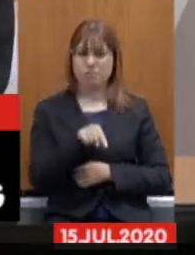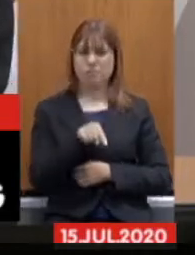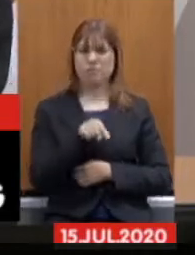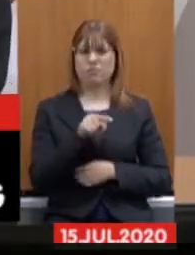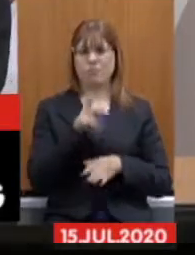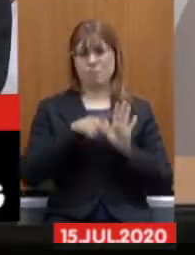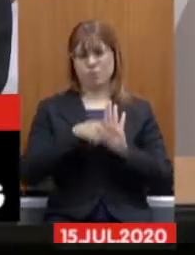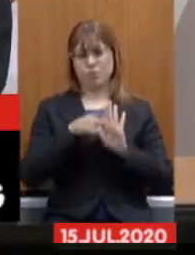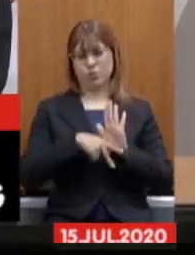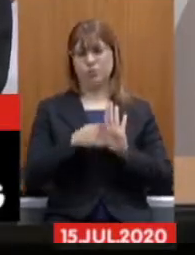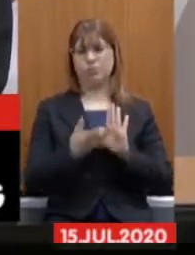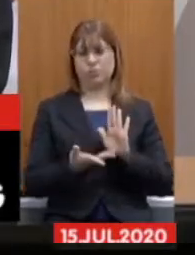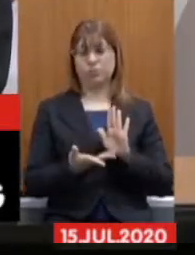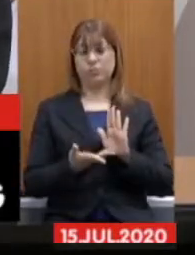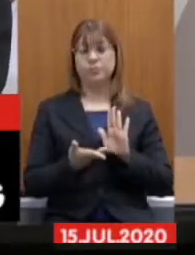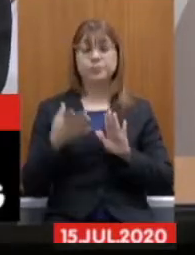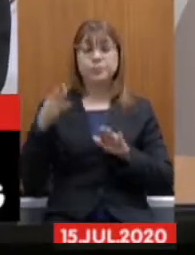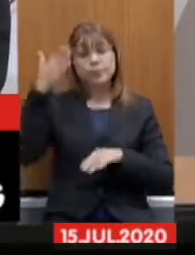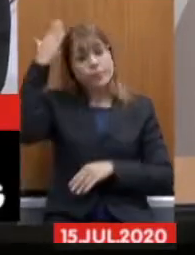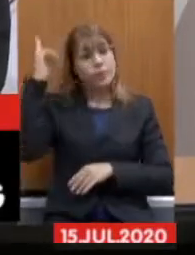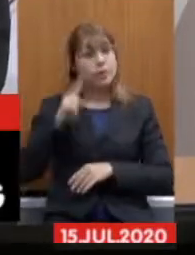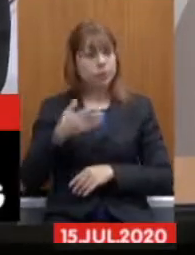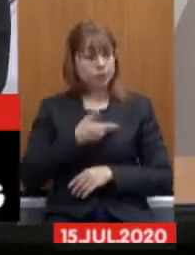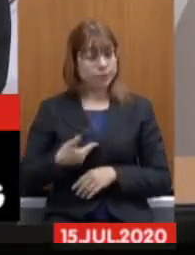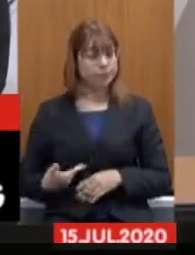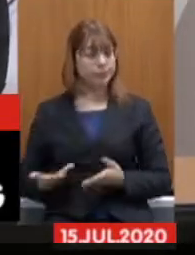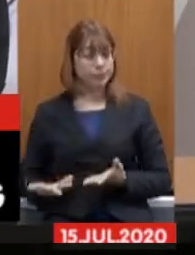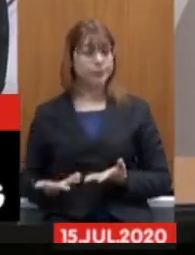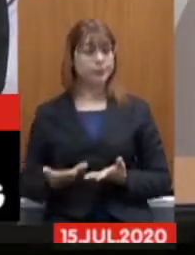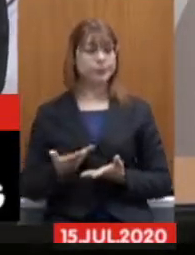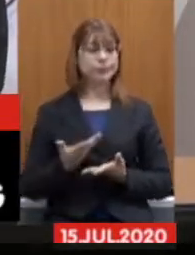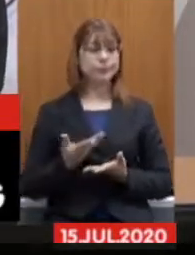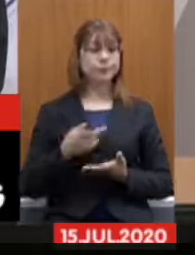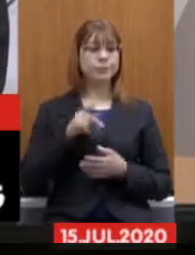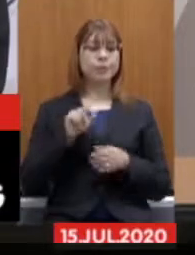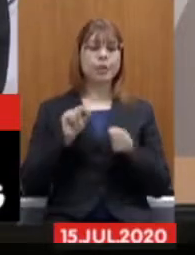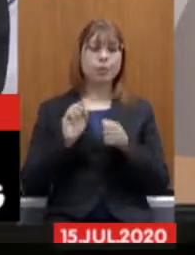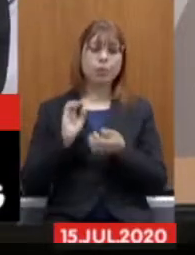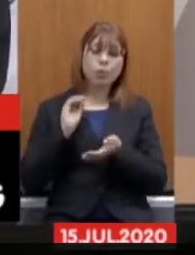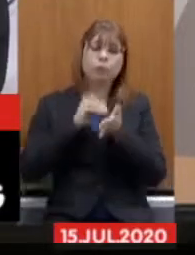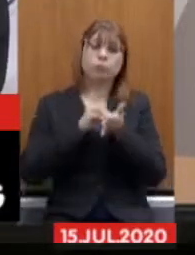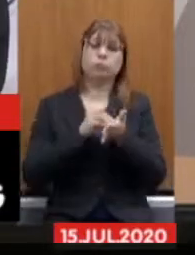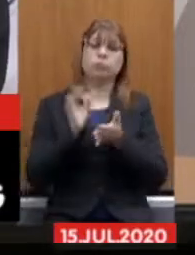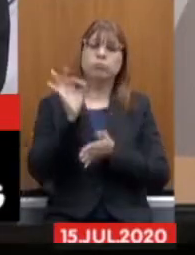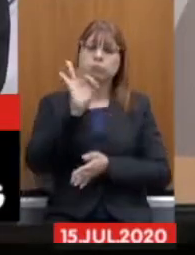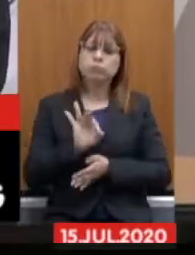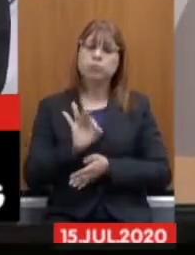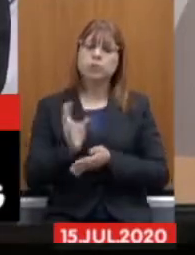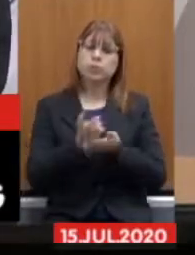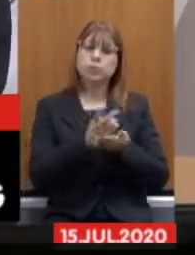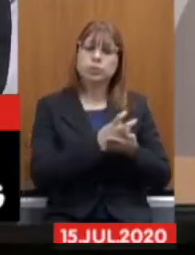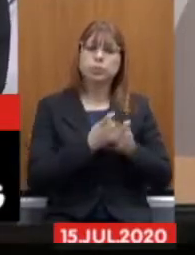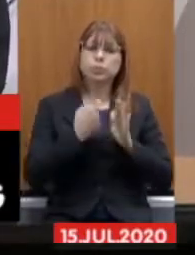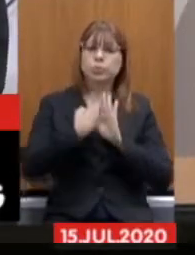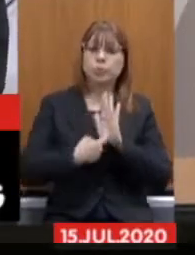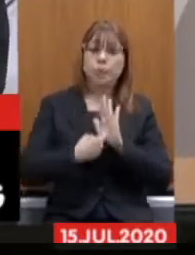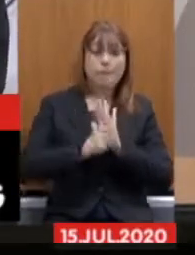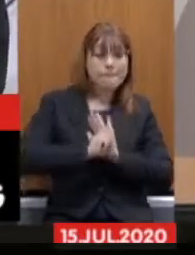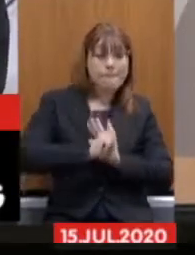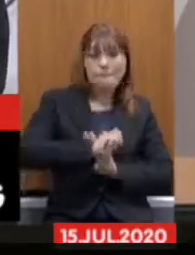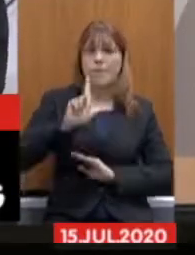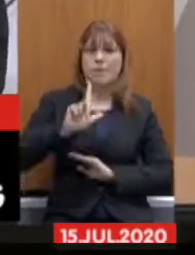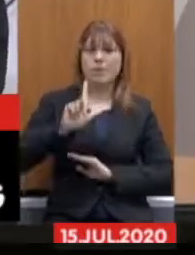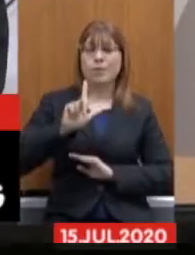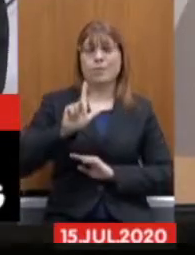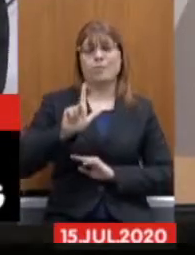o governo zema mandou um projeto onde a líquida que ele coloca lá alíquota efetiva é a maior alíquota efetiva de